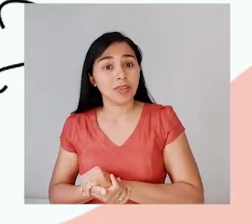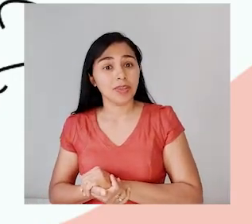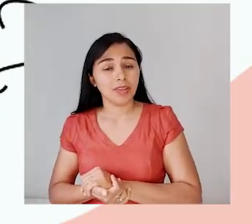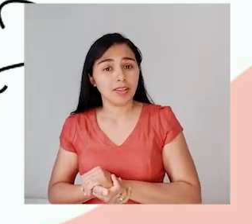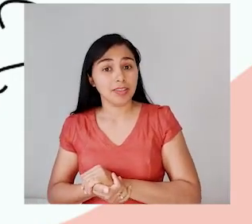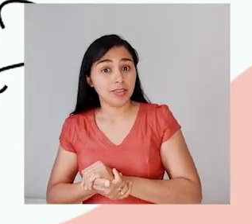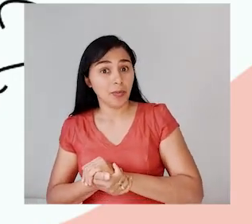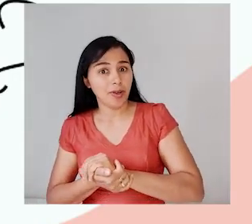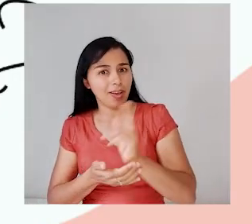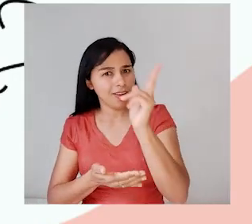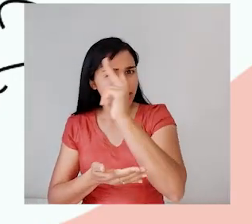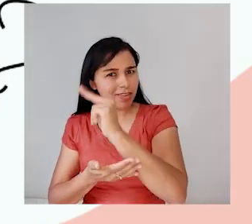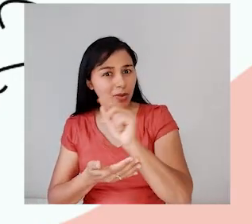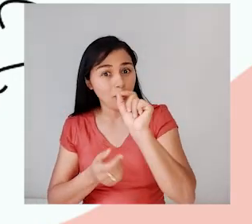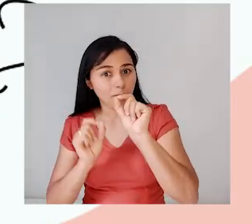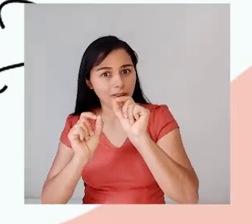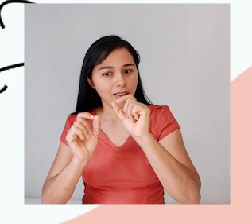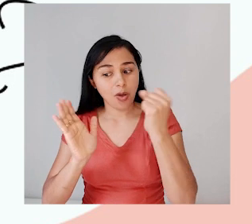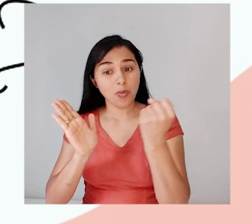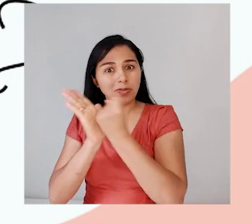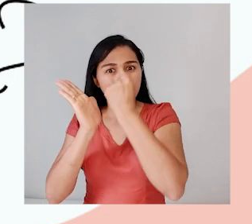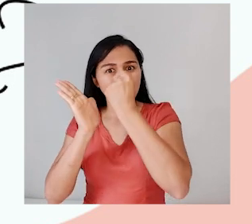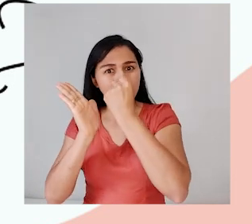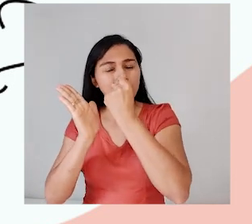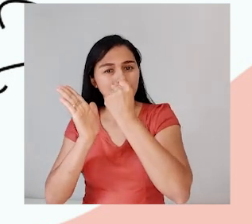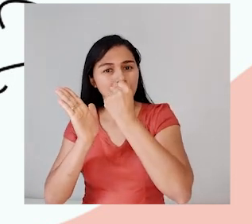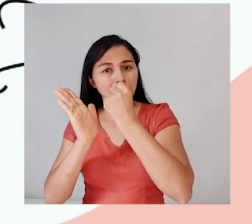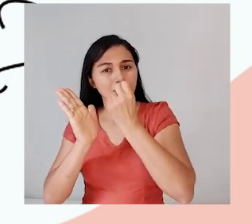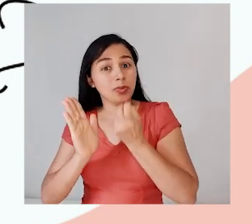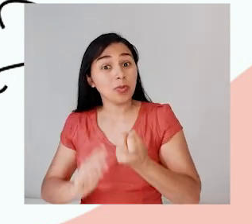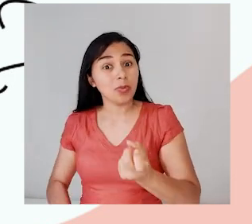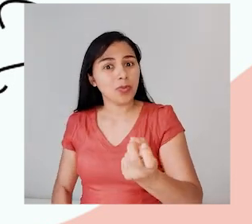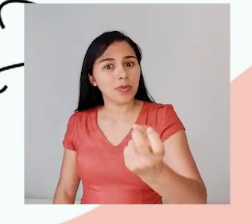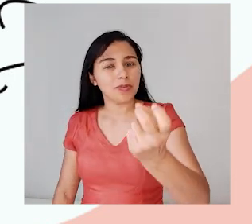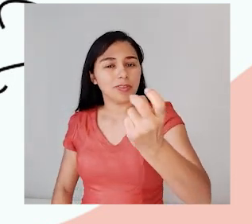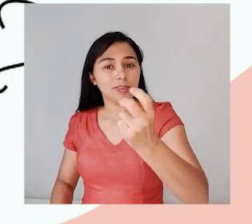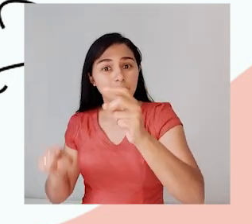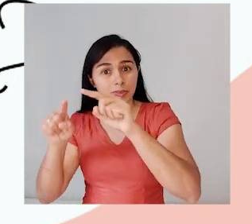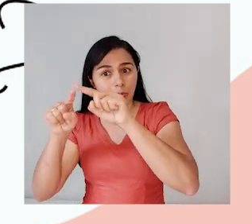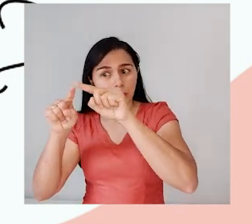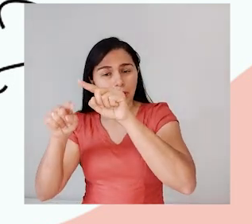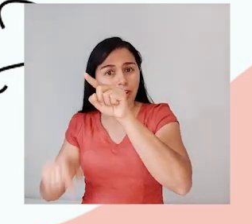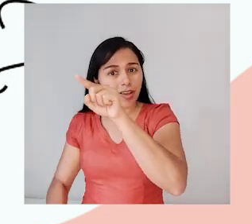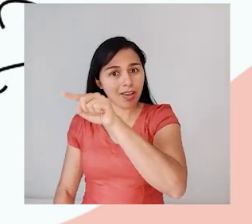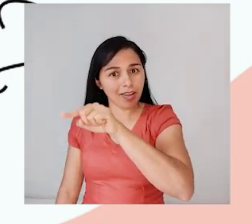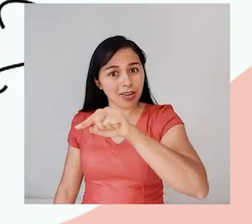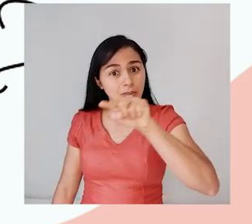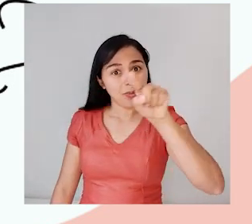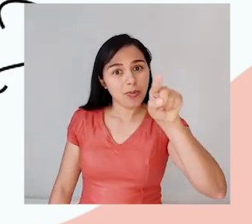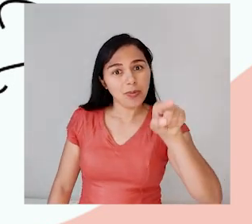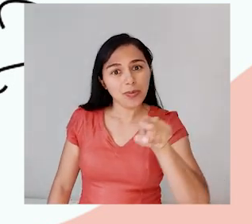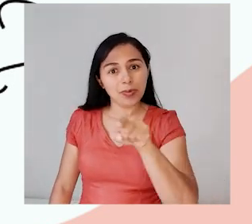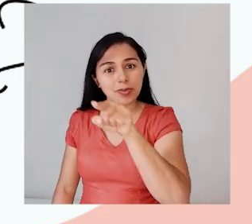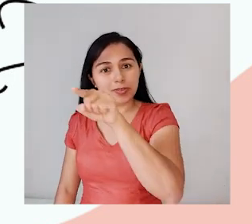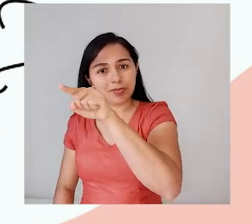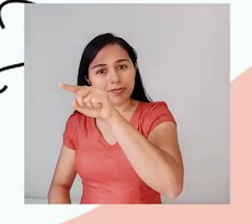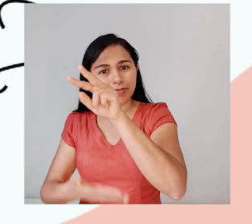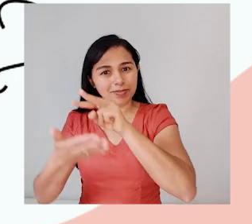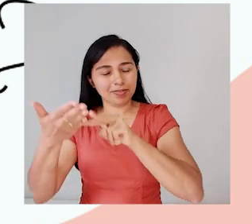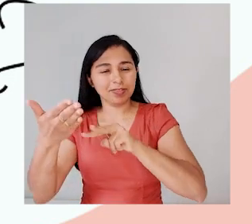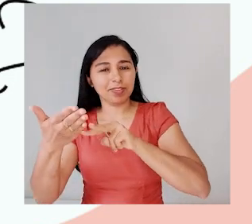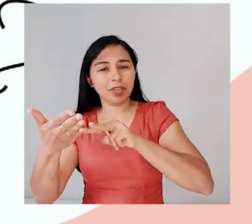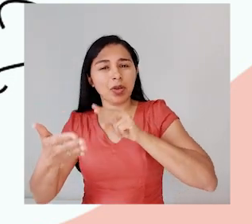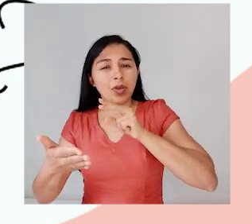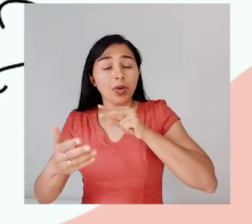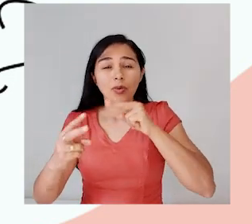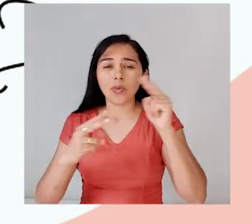é o símbolo do infinito. E o que é que diz esse poema? O infinito dos seus olhos me faz encontrar o